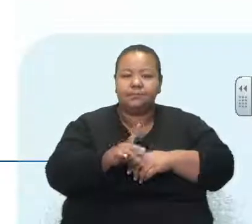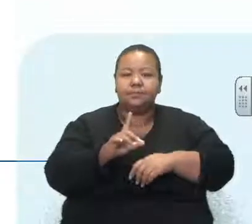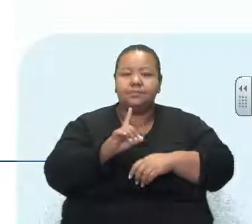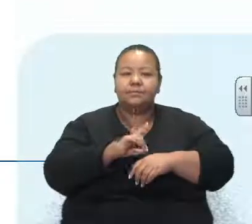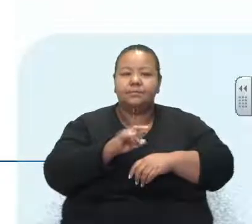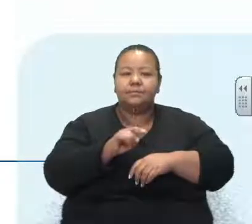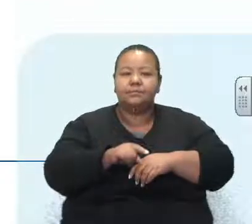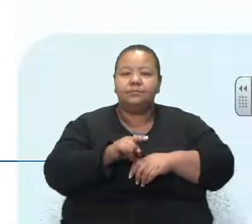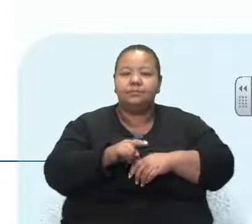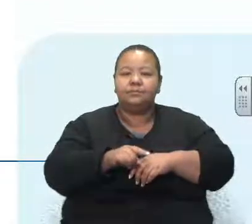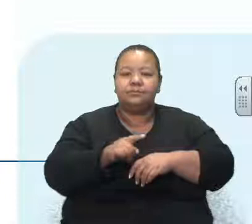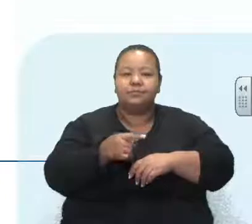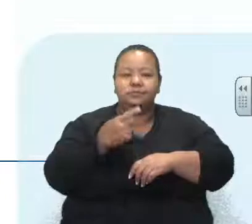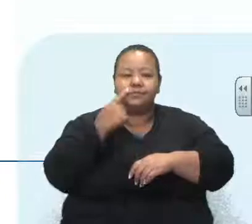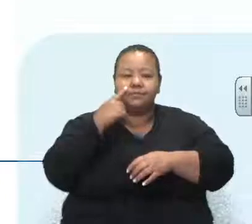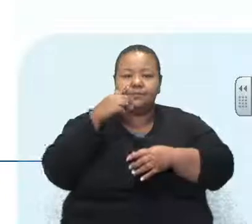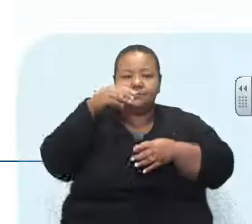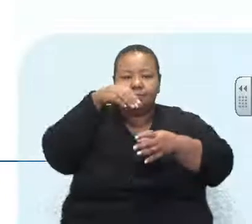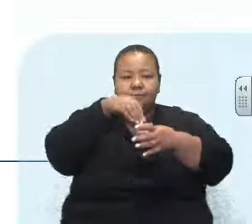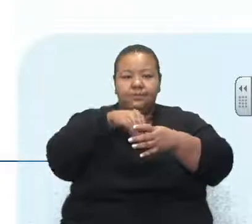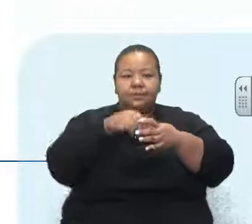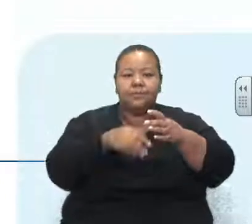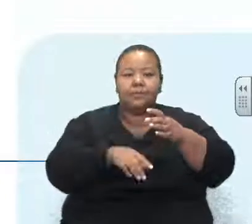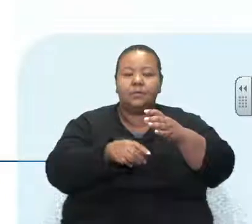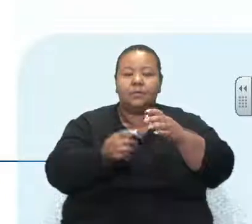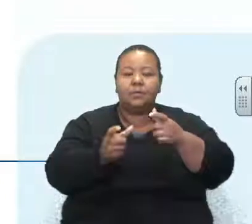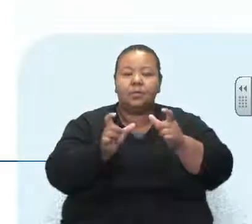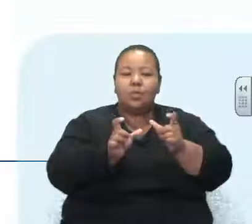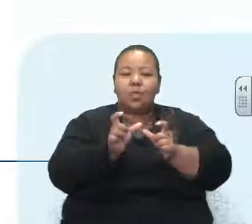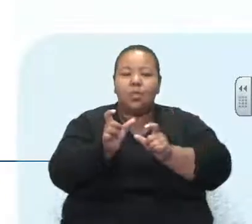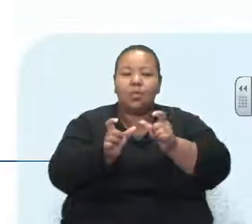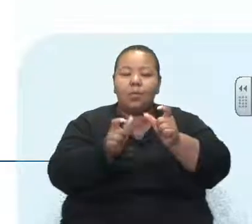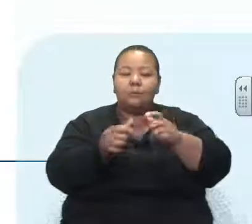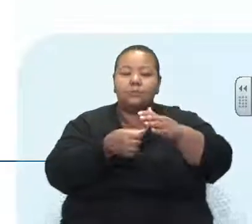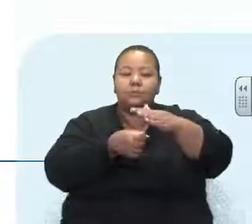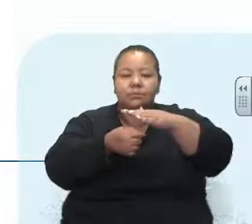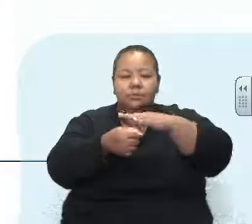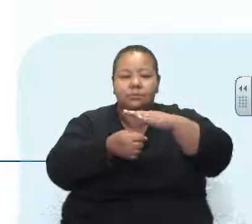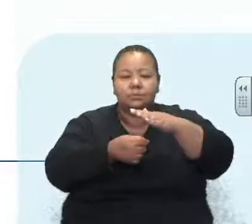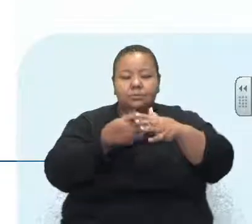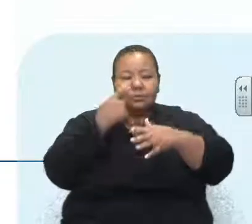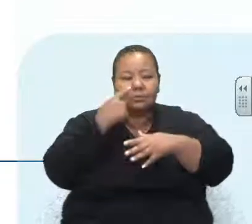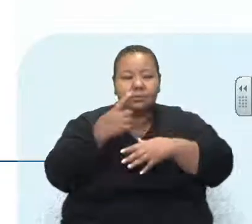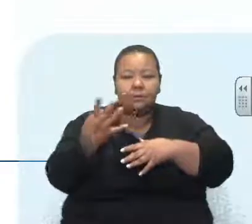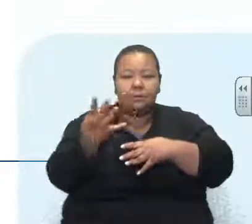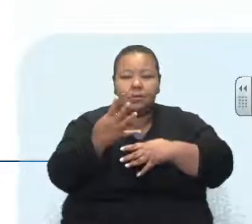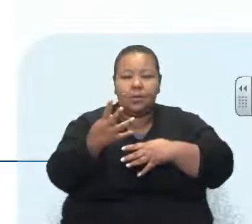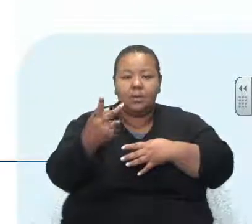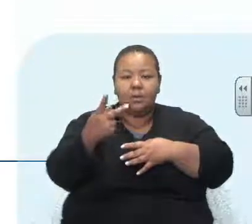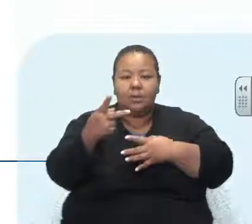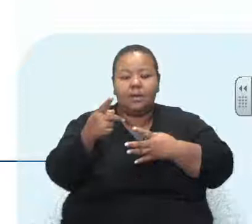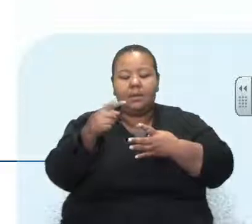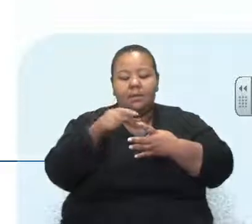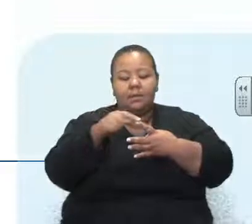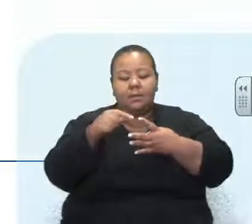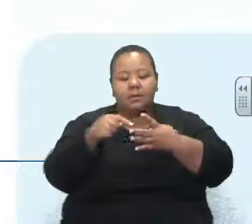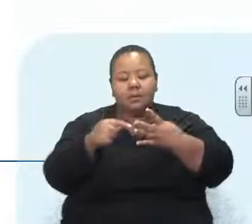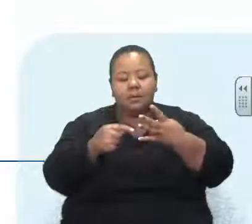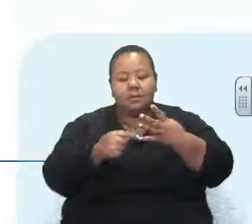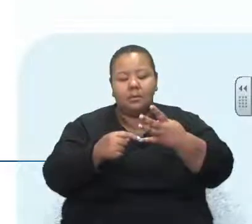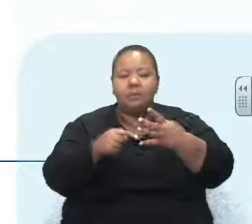quê? Dentro do composto mercadológico, eu tenho que analisar meus 4 P's, mas eu também tenho que fazer